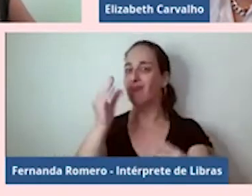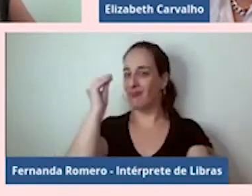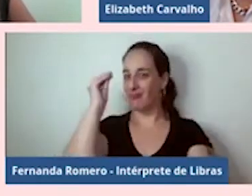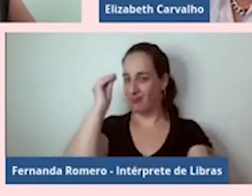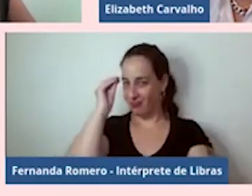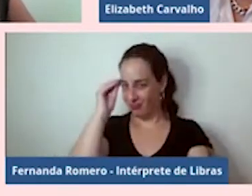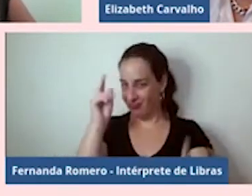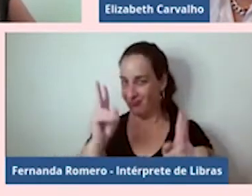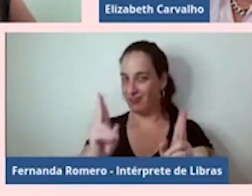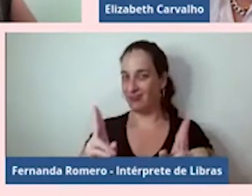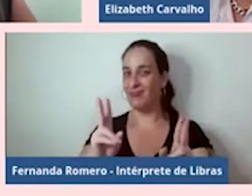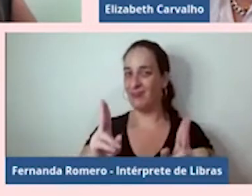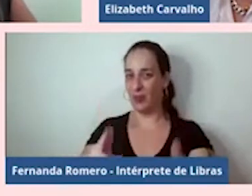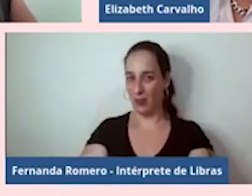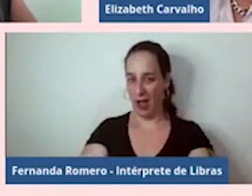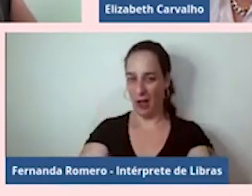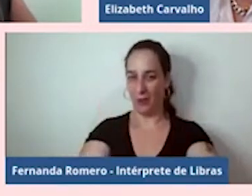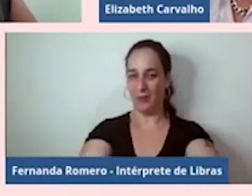né, Fernanda?